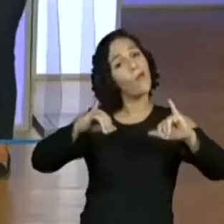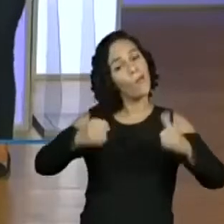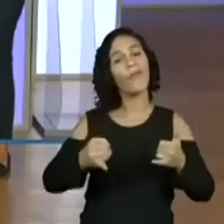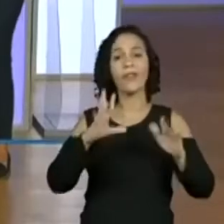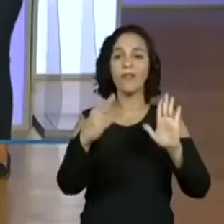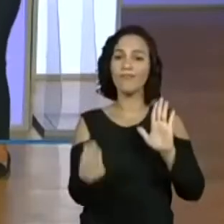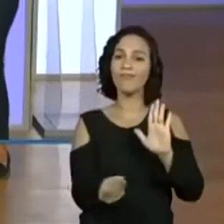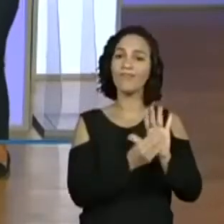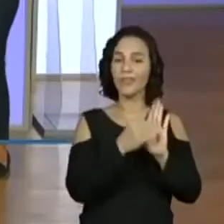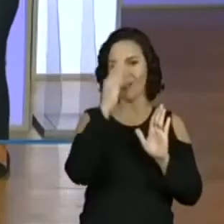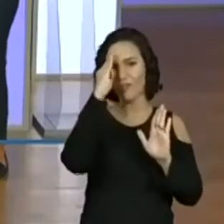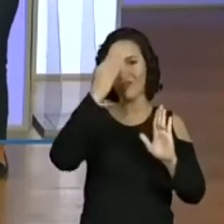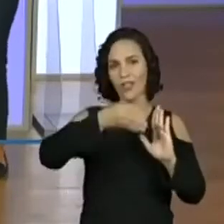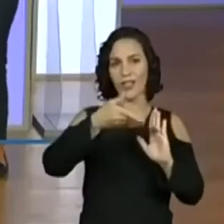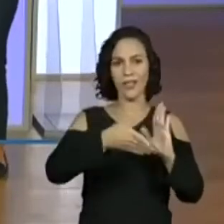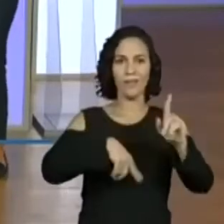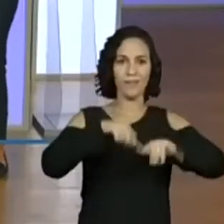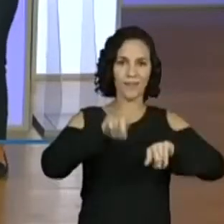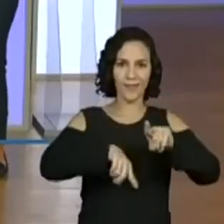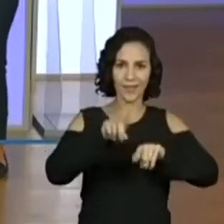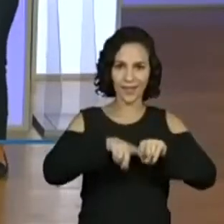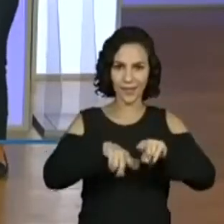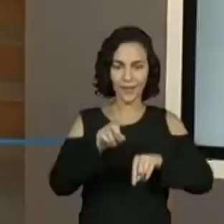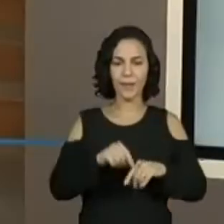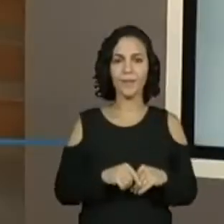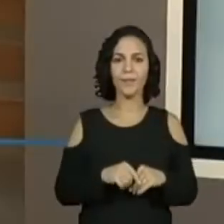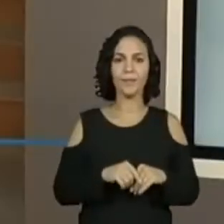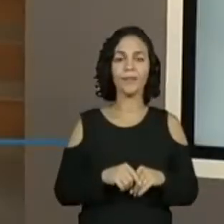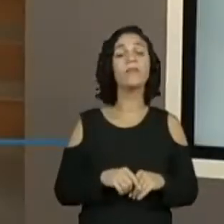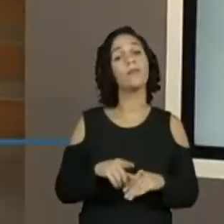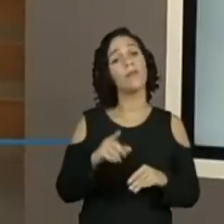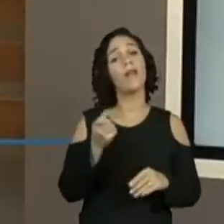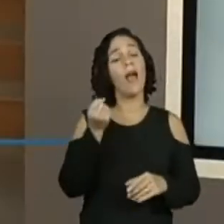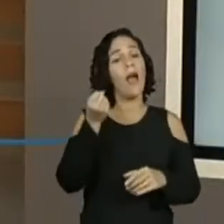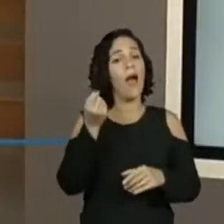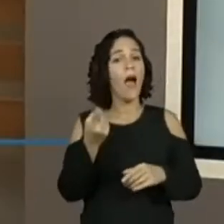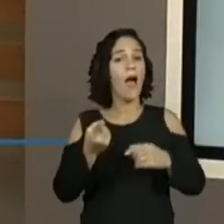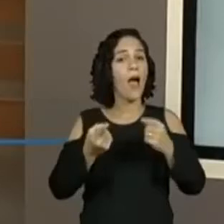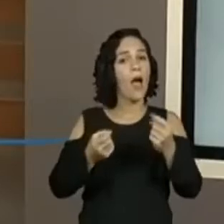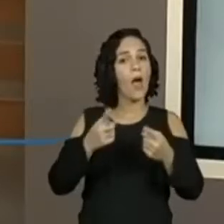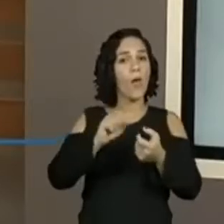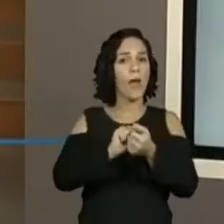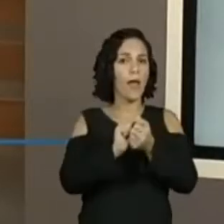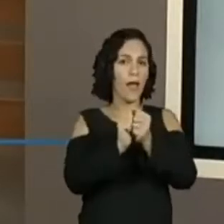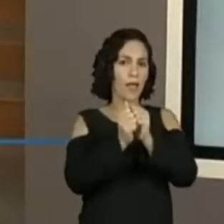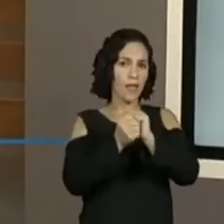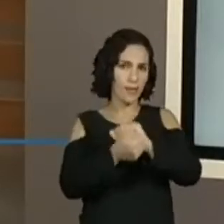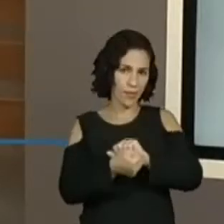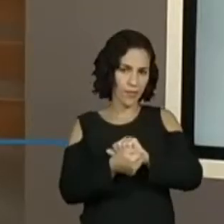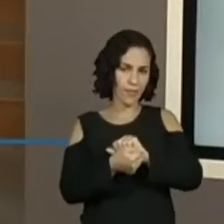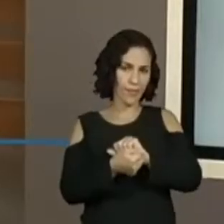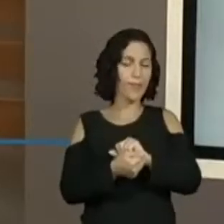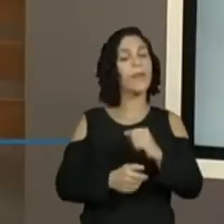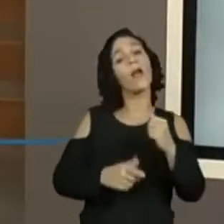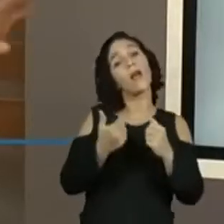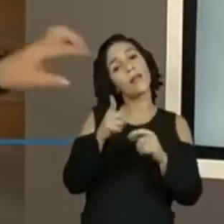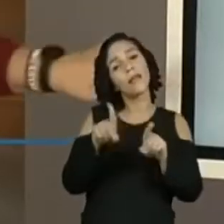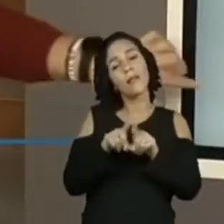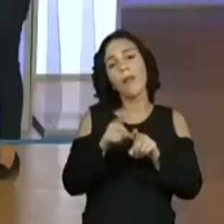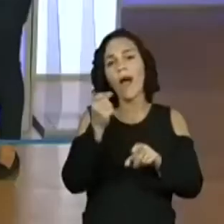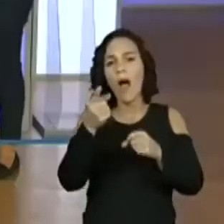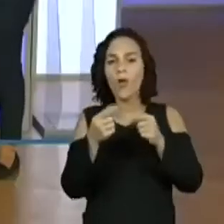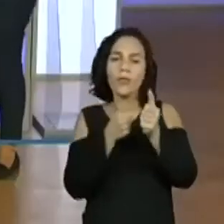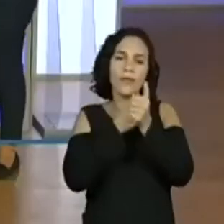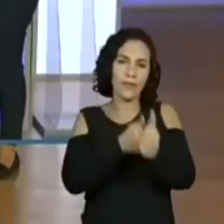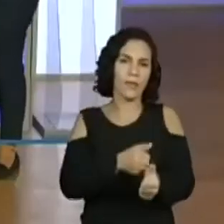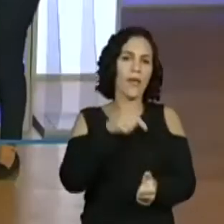acompanhado junto com essa nossa aula. Tem sempre algumas adaptações e em alguns momentos está bem fiel ao material. né? Então,